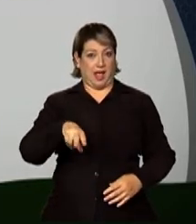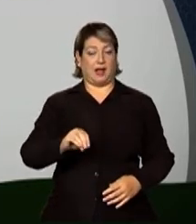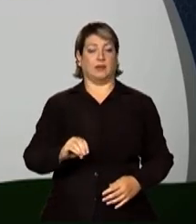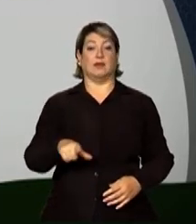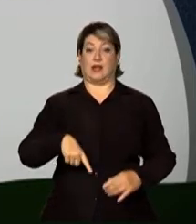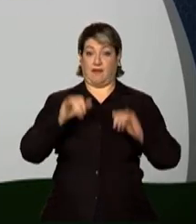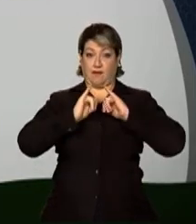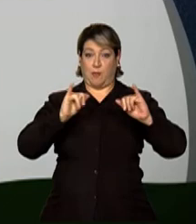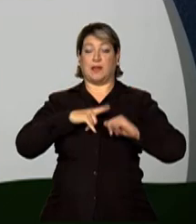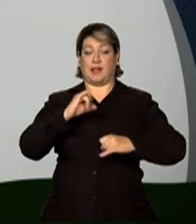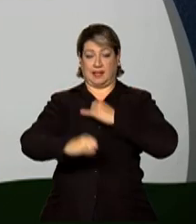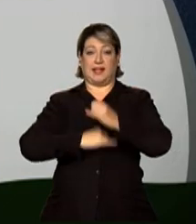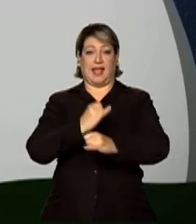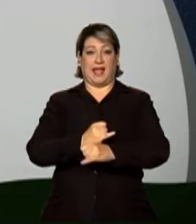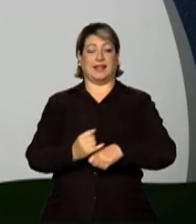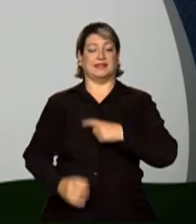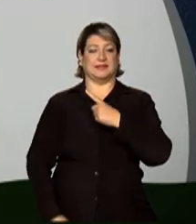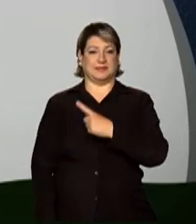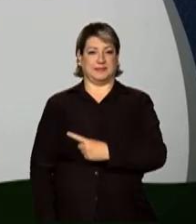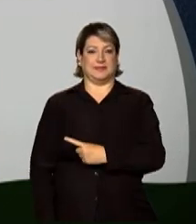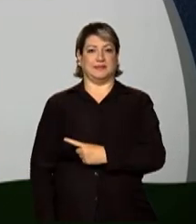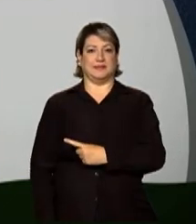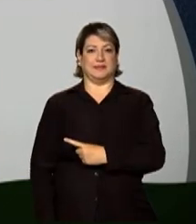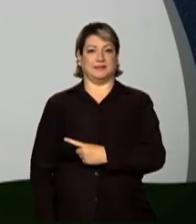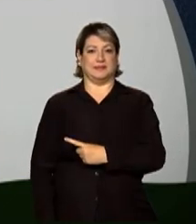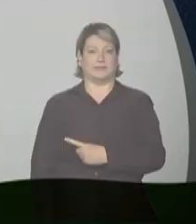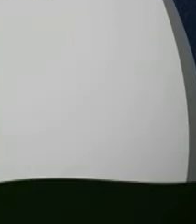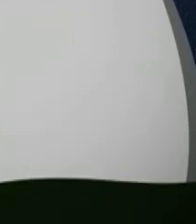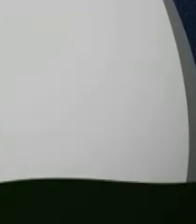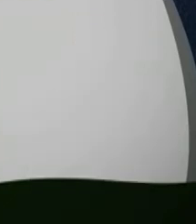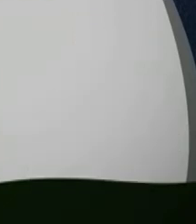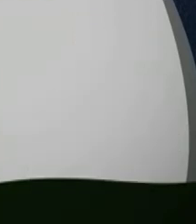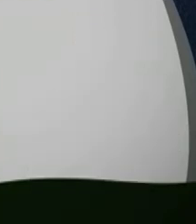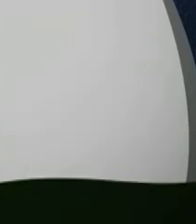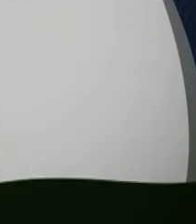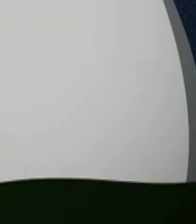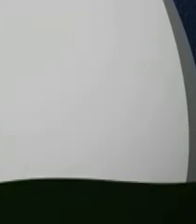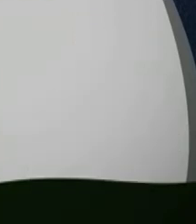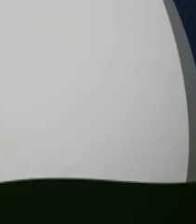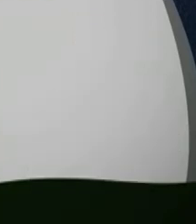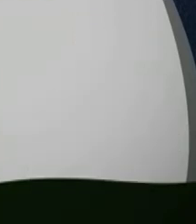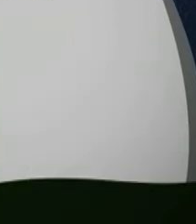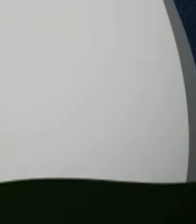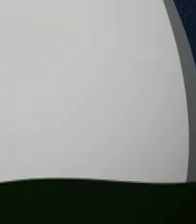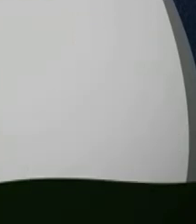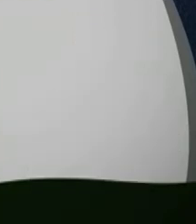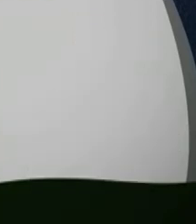Informações em www.funarte.gov.br.